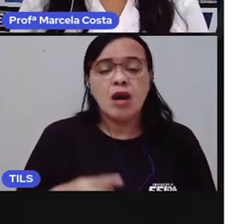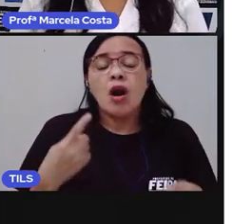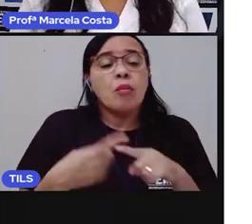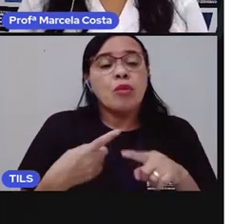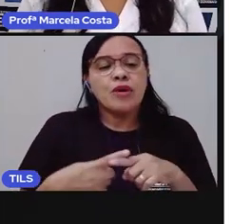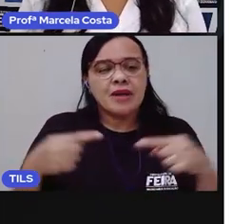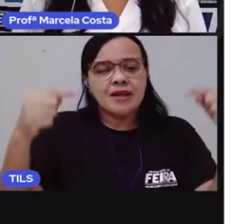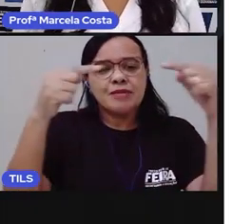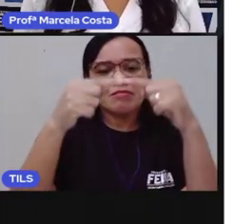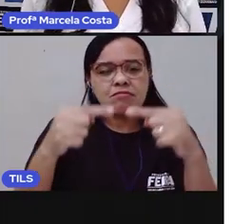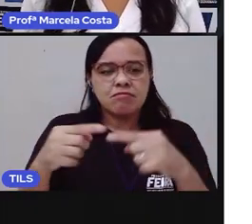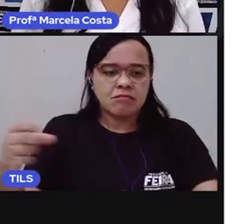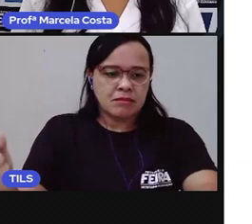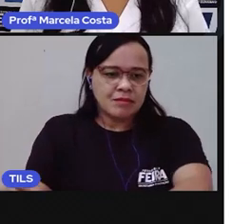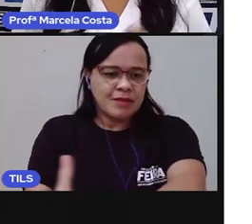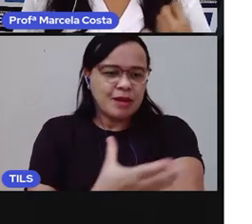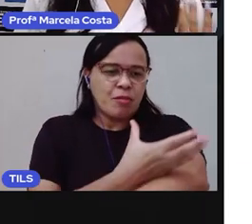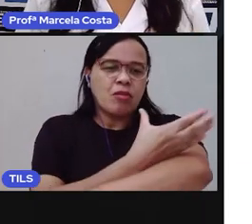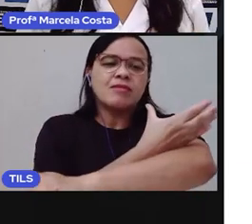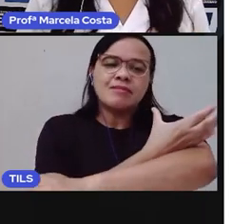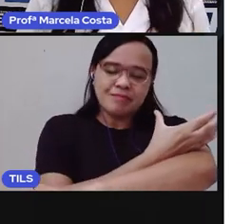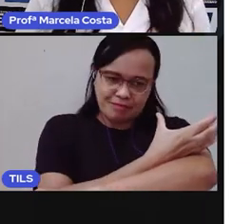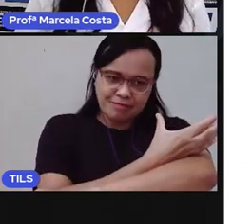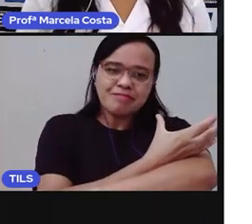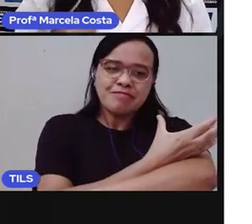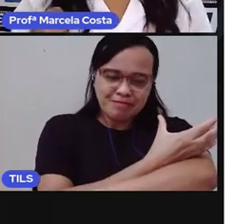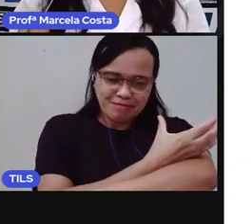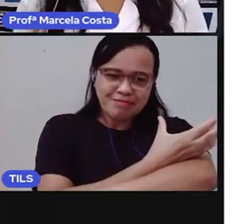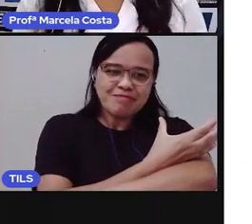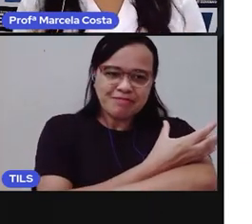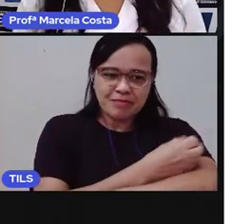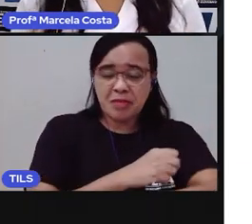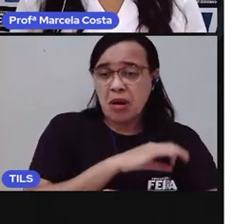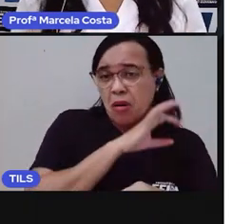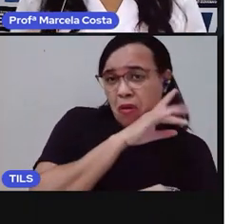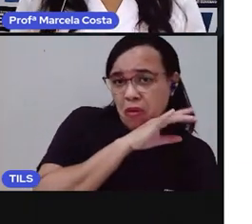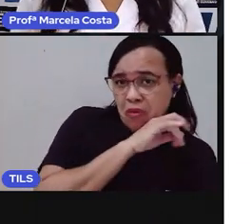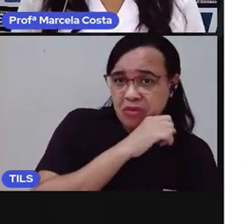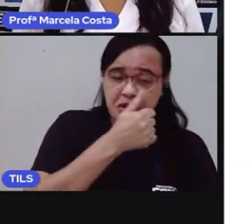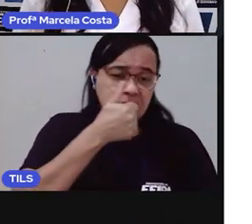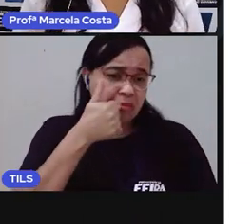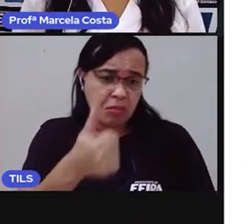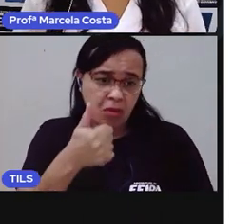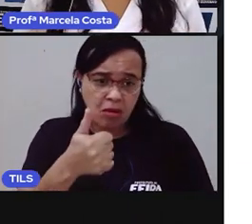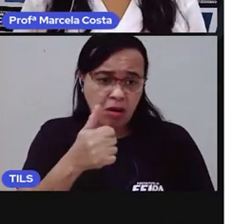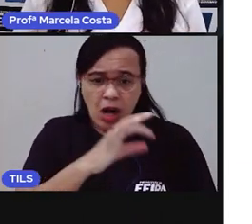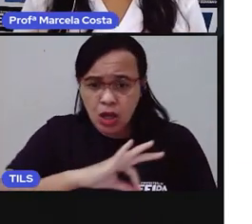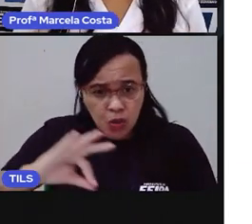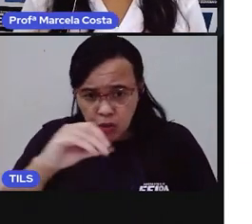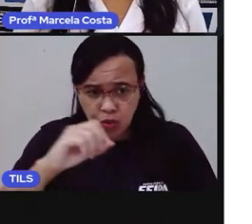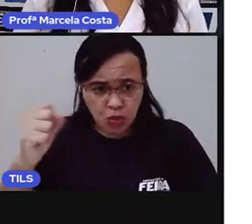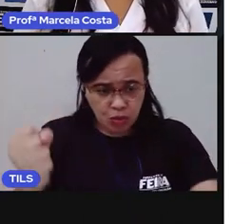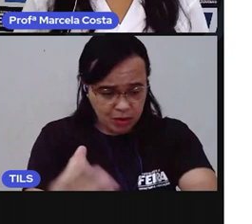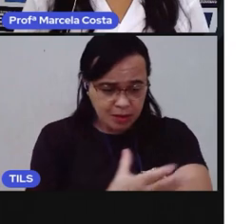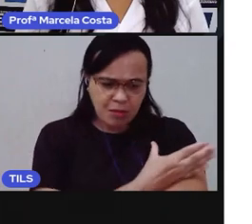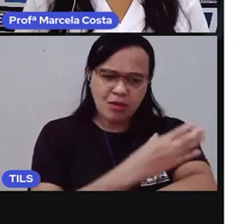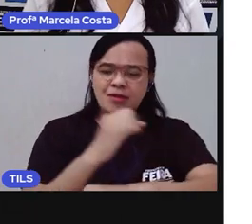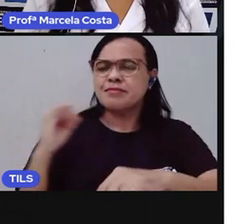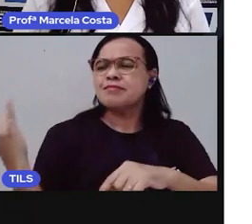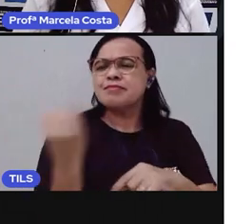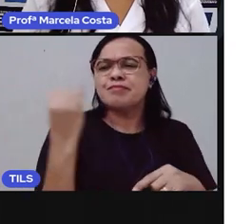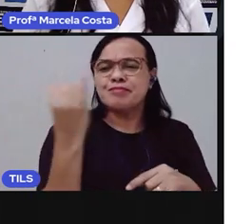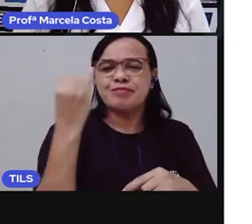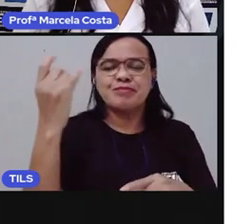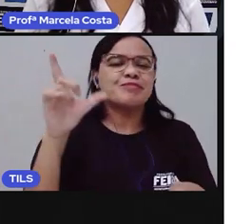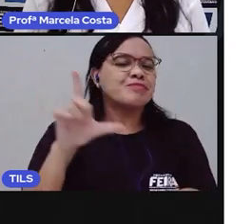emoção. E não existe emoção ruim ou emoção boa. Todas as emoções são importantes e têm